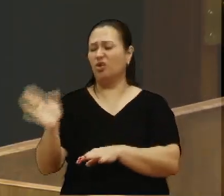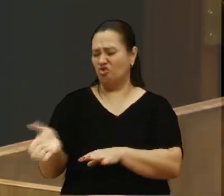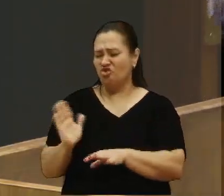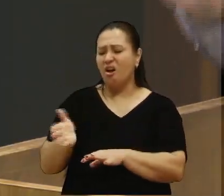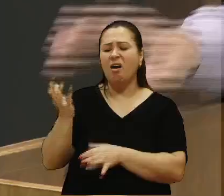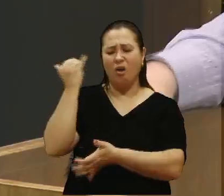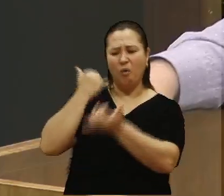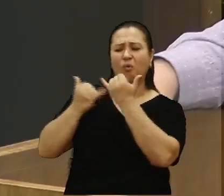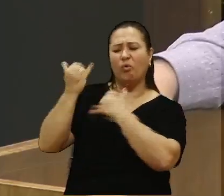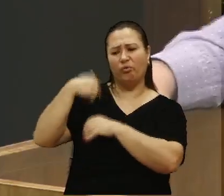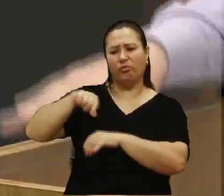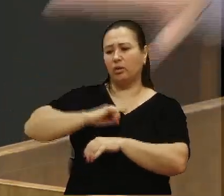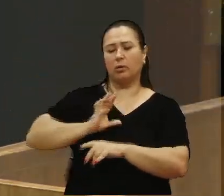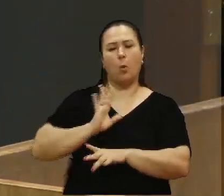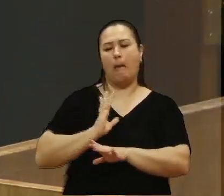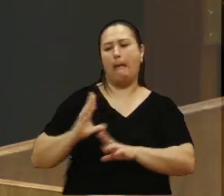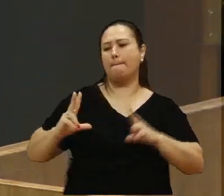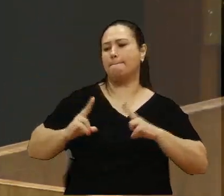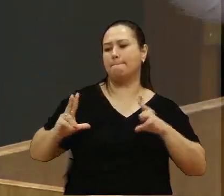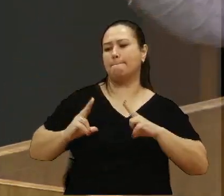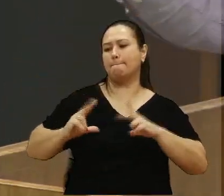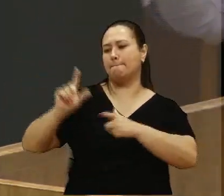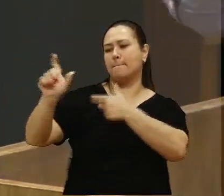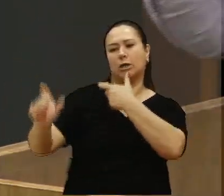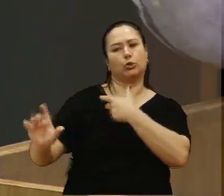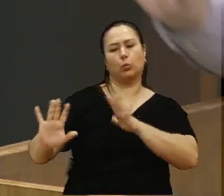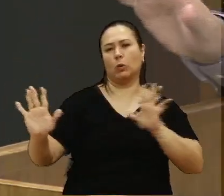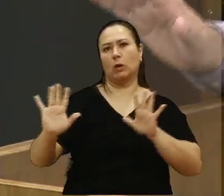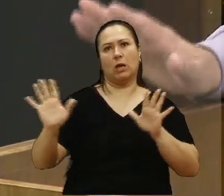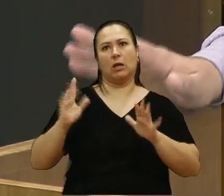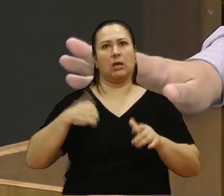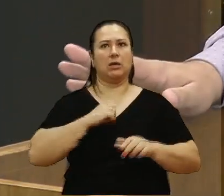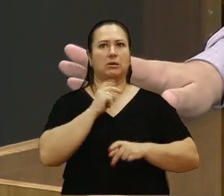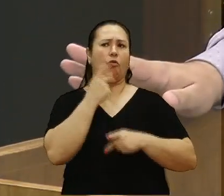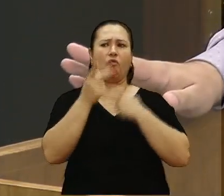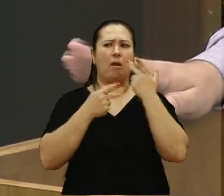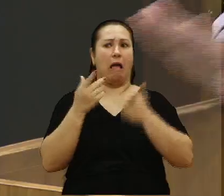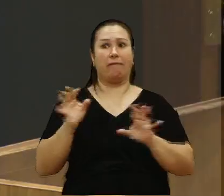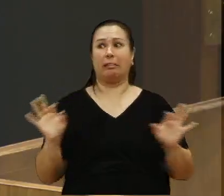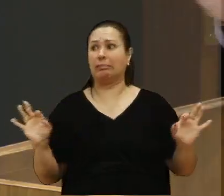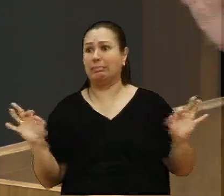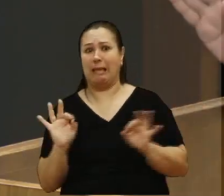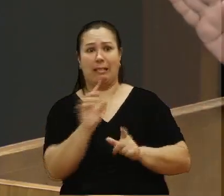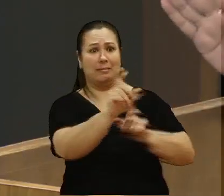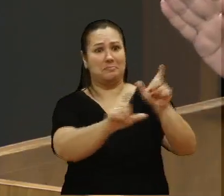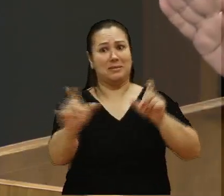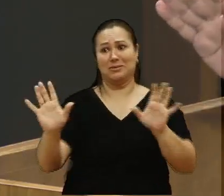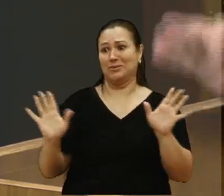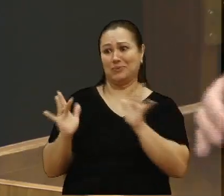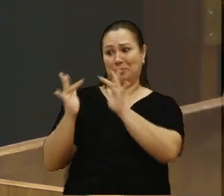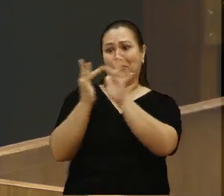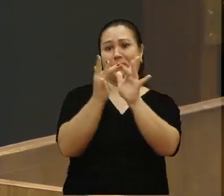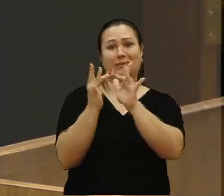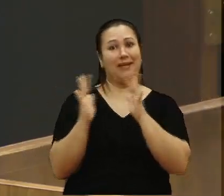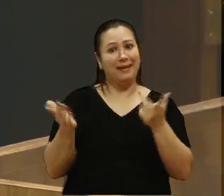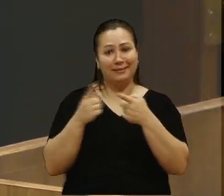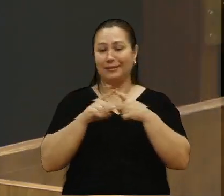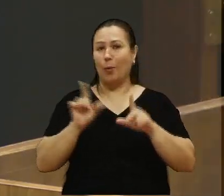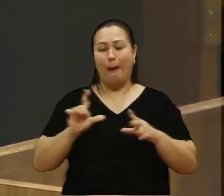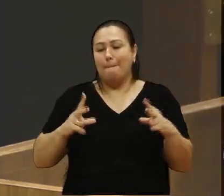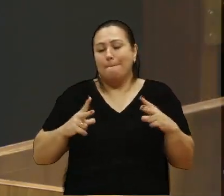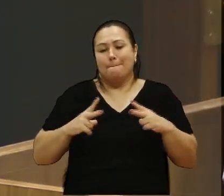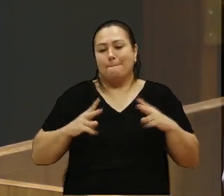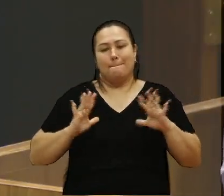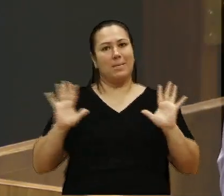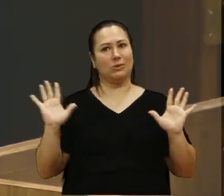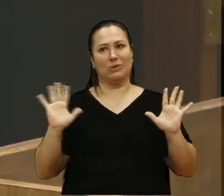e eu não pessoalizo. Se eu pessoalizasse, eu não falava com um monte de gente. Não falava com um monte de gente. Nós,